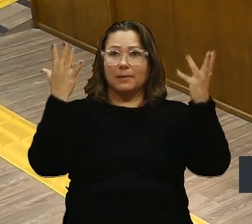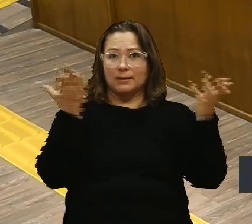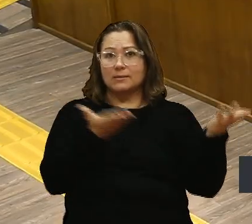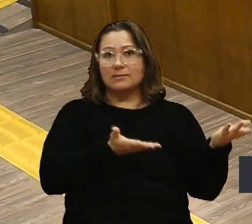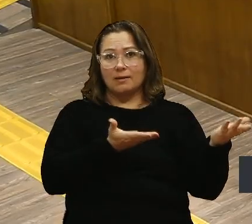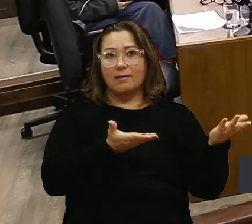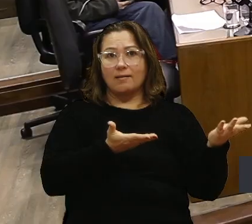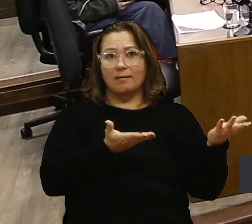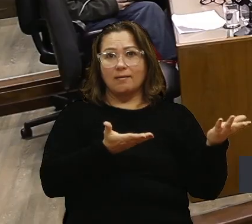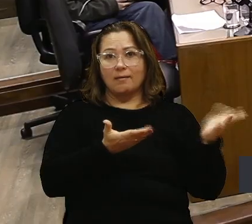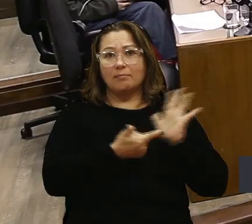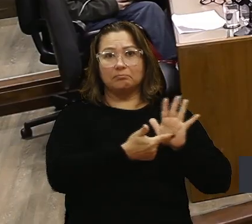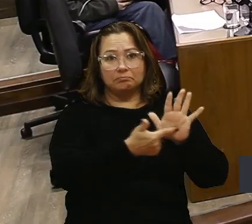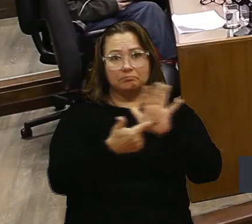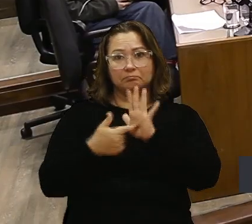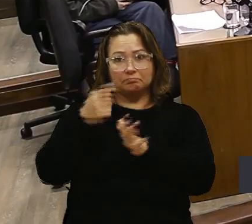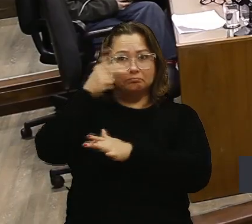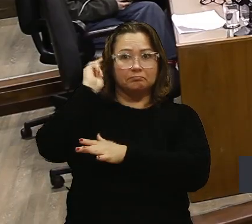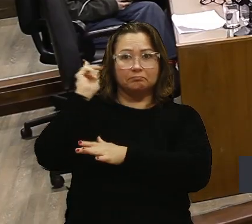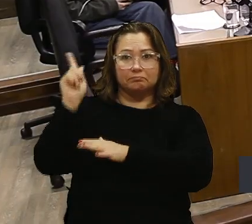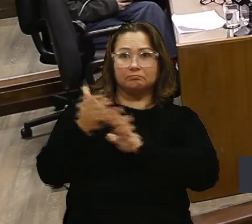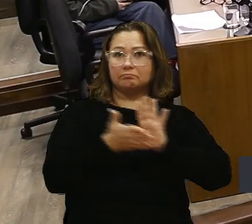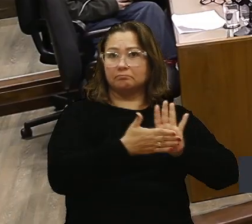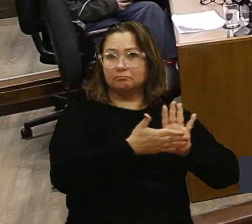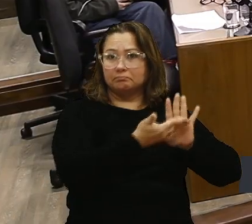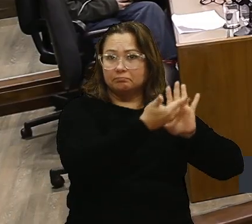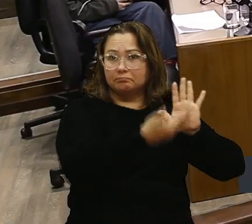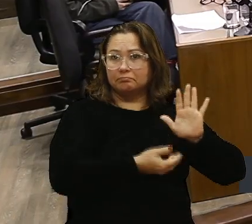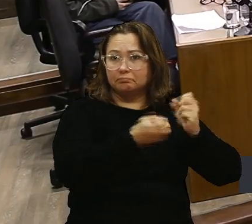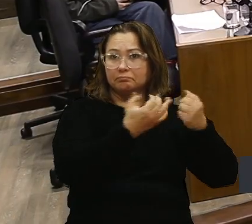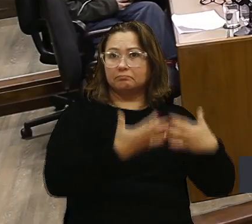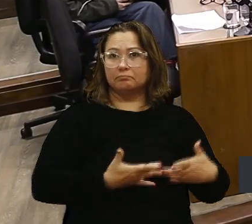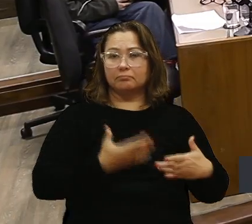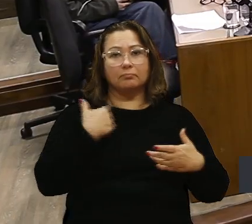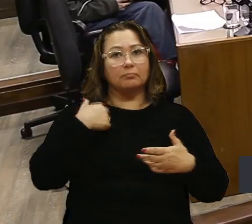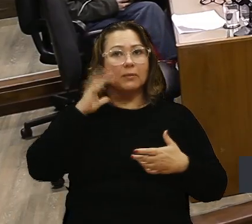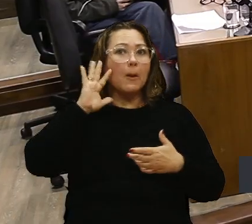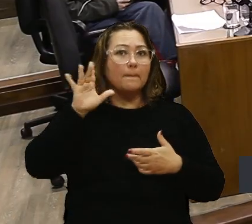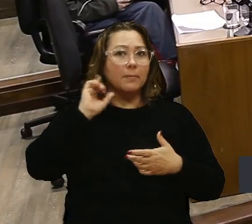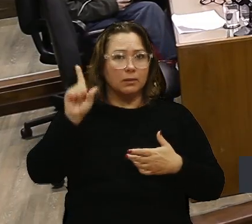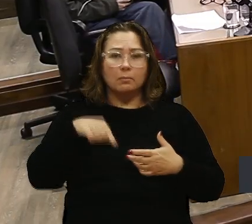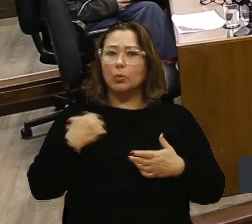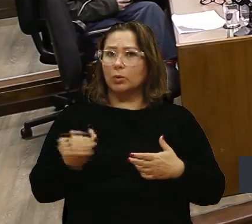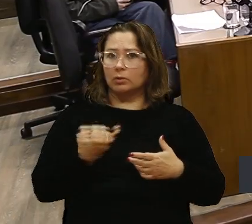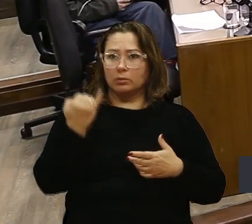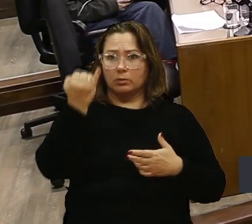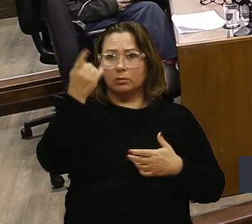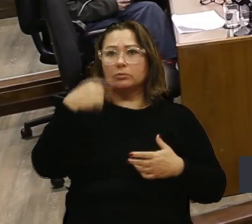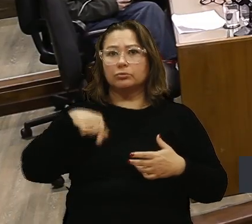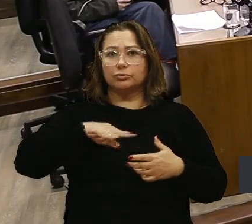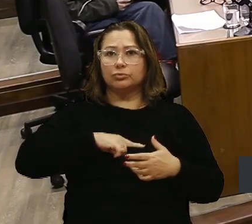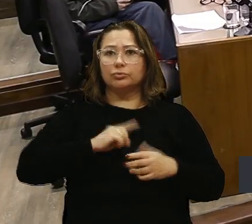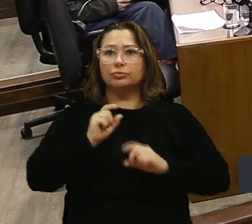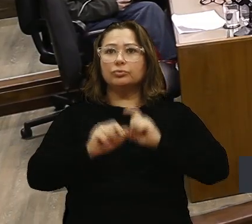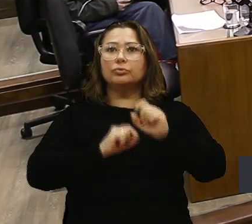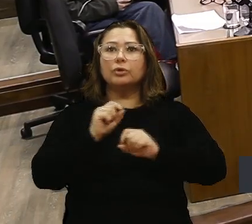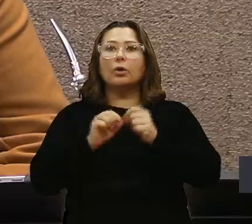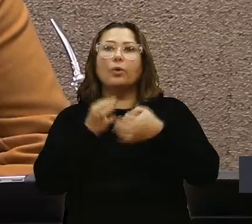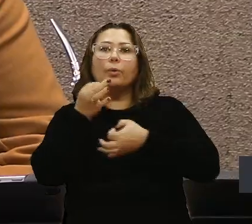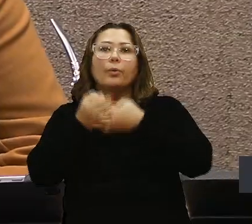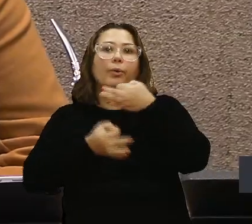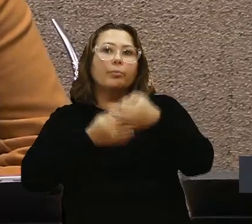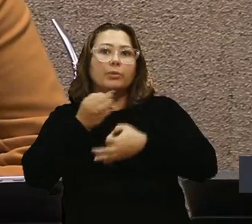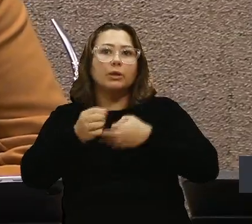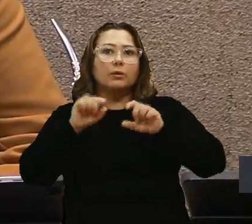a apresentação do senhor, essa pauta. Eu acho ela muito importante para colocar a posição